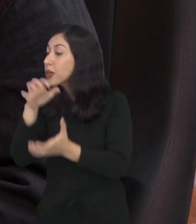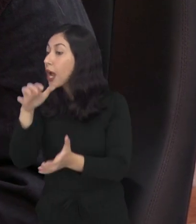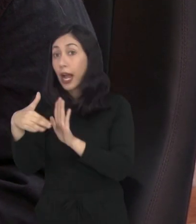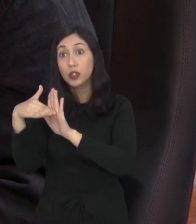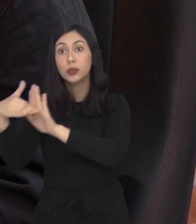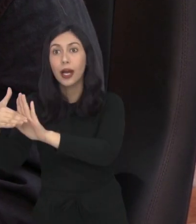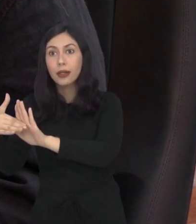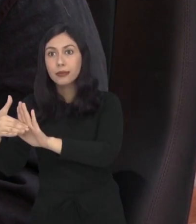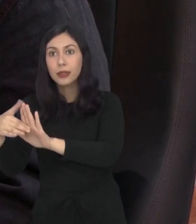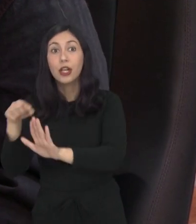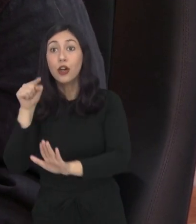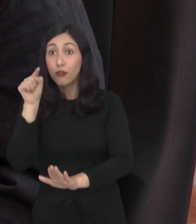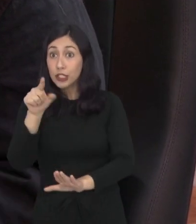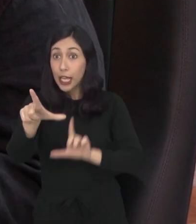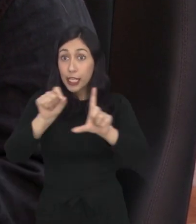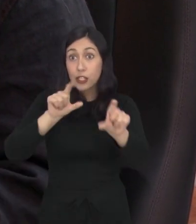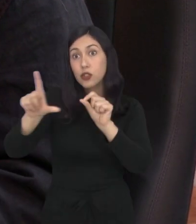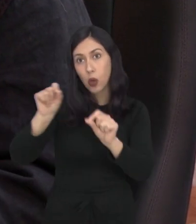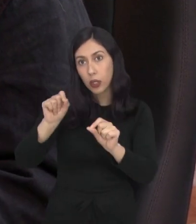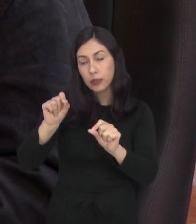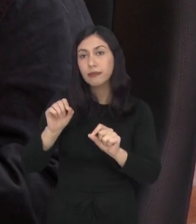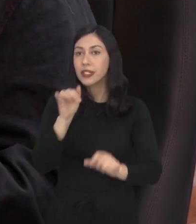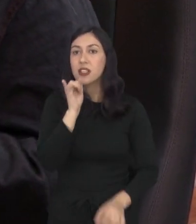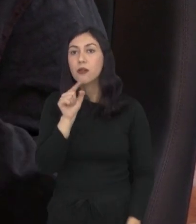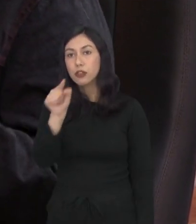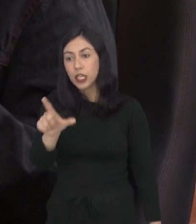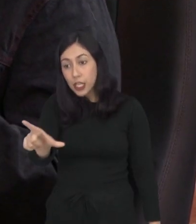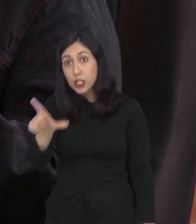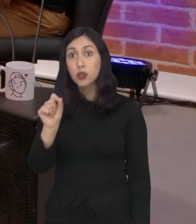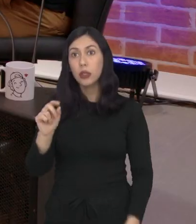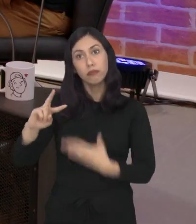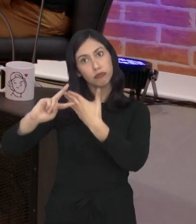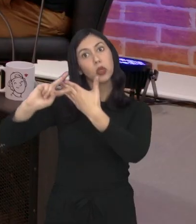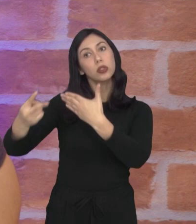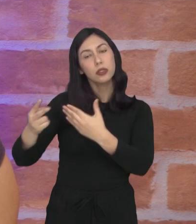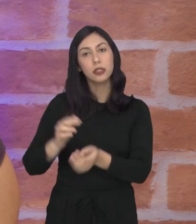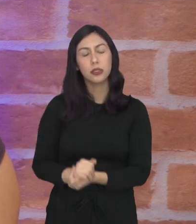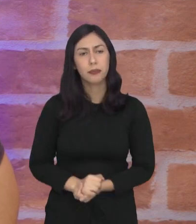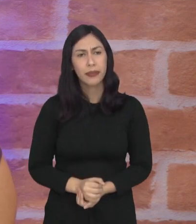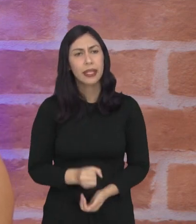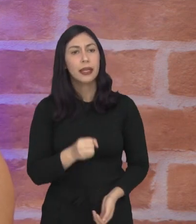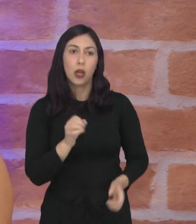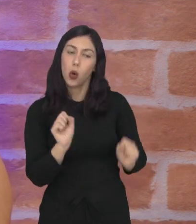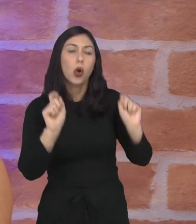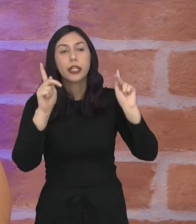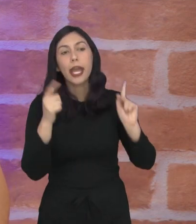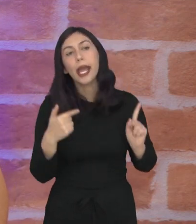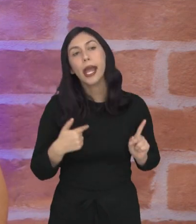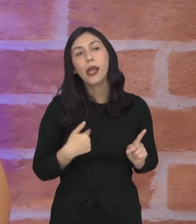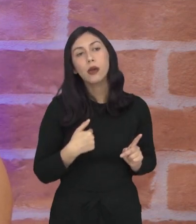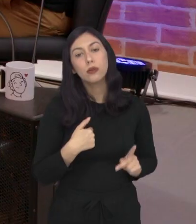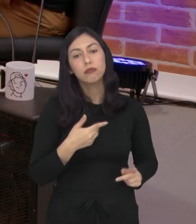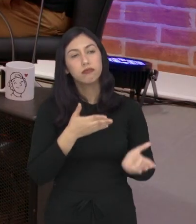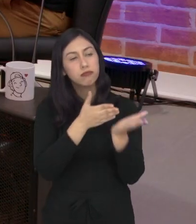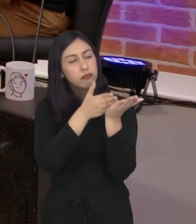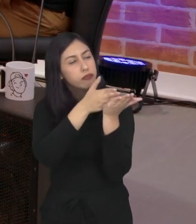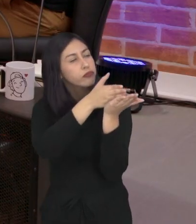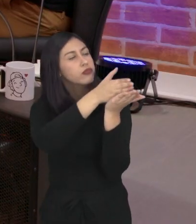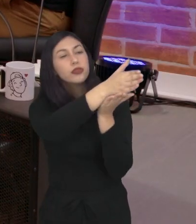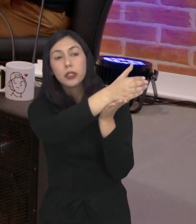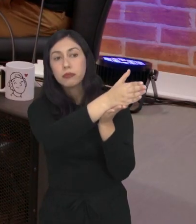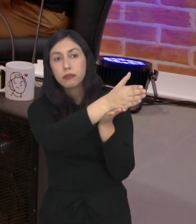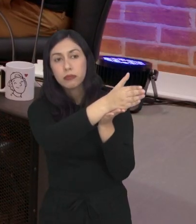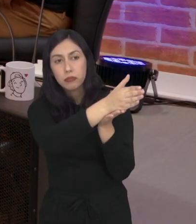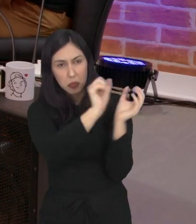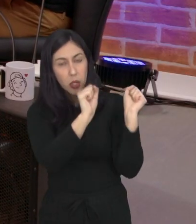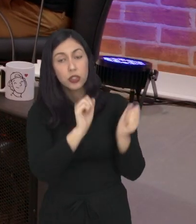dando o retorno das suas ações. O RPG é isso. É literalmente um jogo que se eu for numa linha reta, tipo, beleza, focadaço. Você pode ir. E aí eu vou